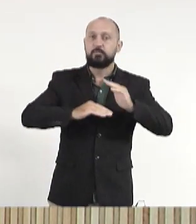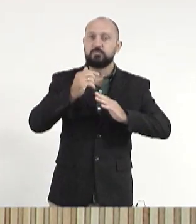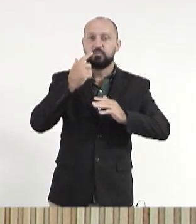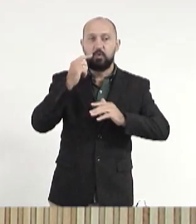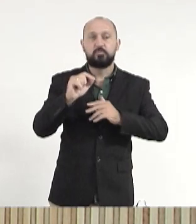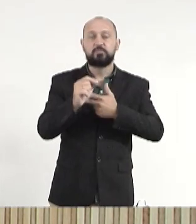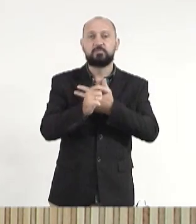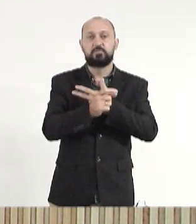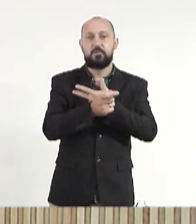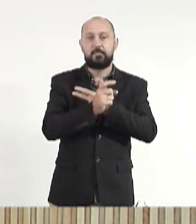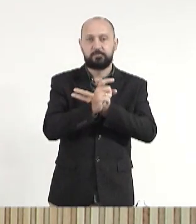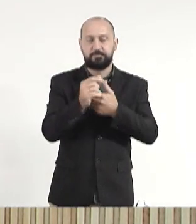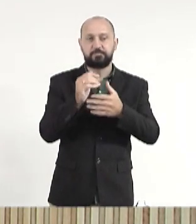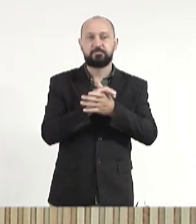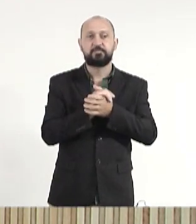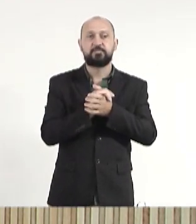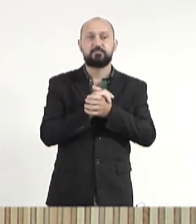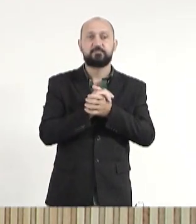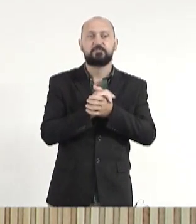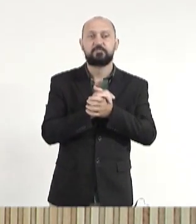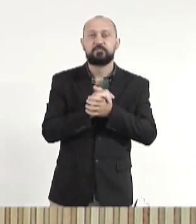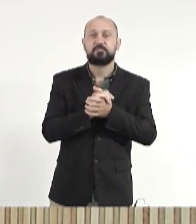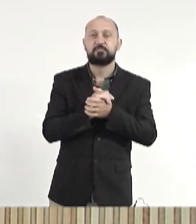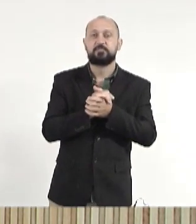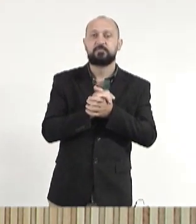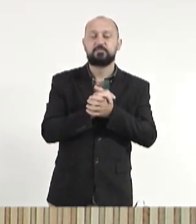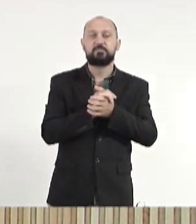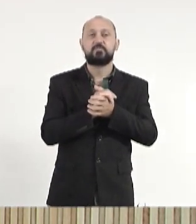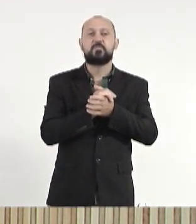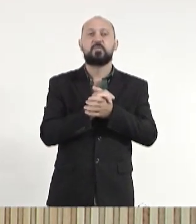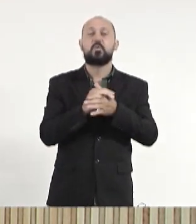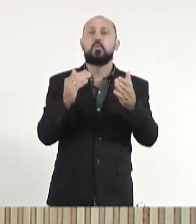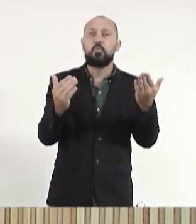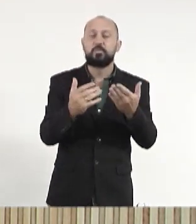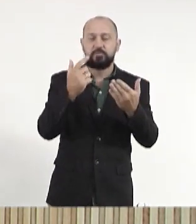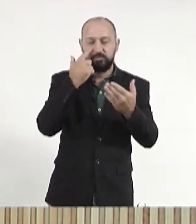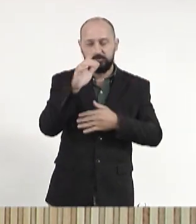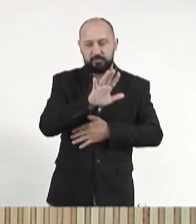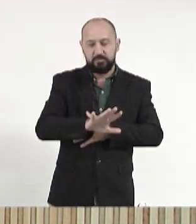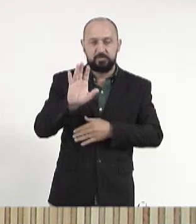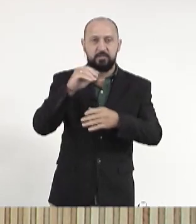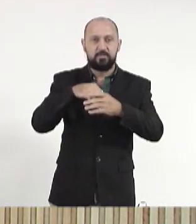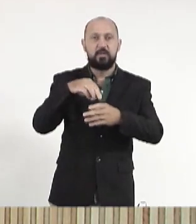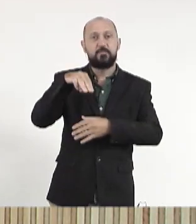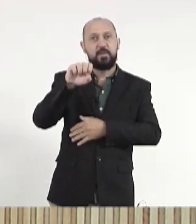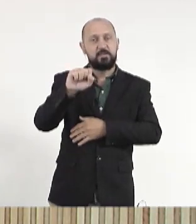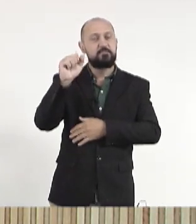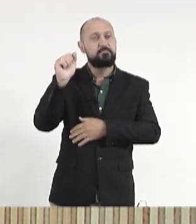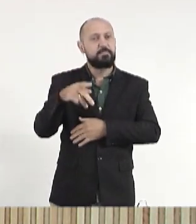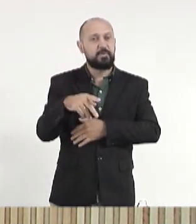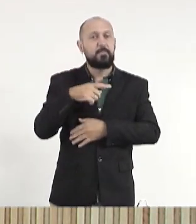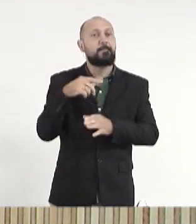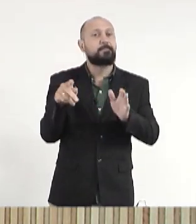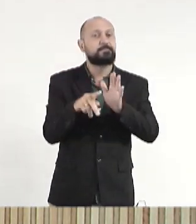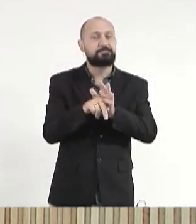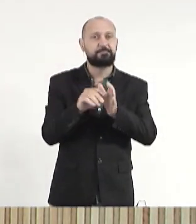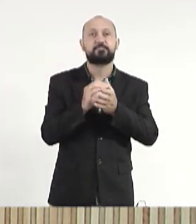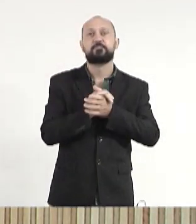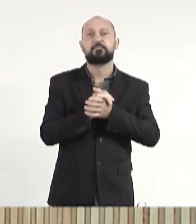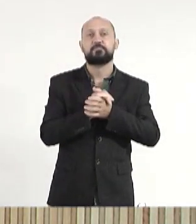do Poder Executivo, do auxílio invalidez que hoje está no âmbito do MSPrev, do regime próprio de